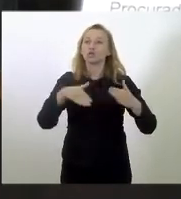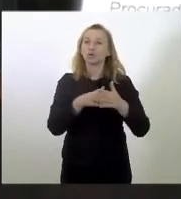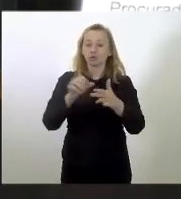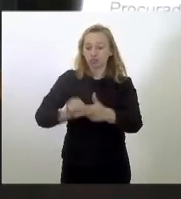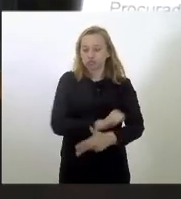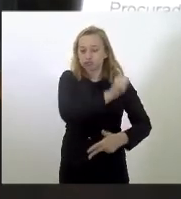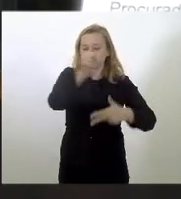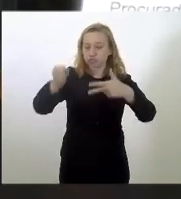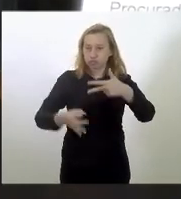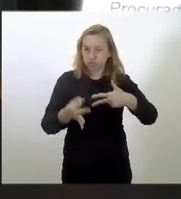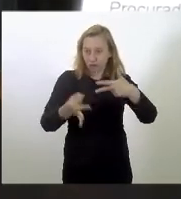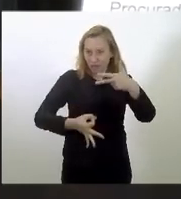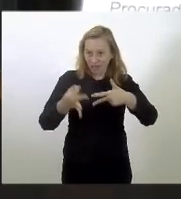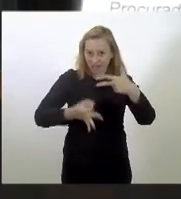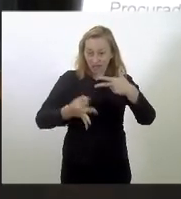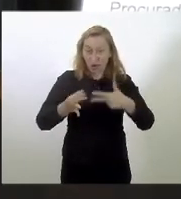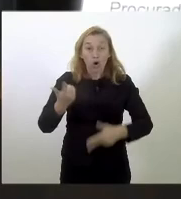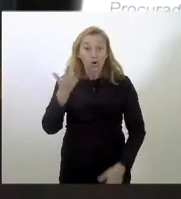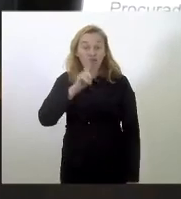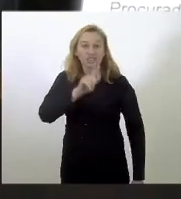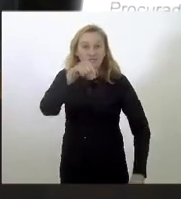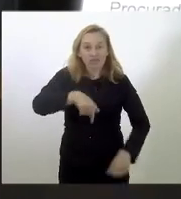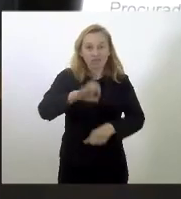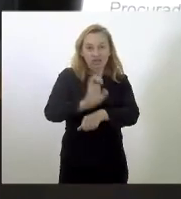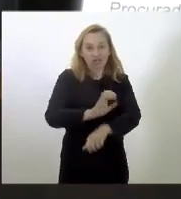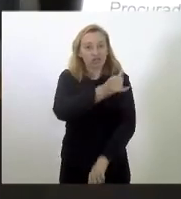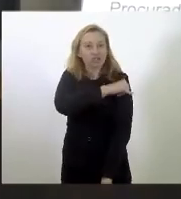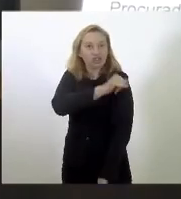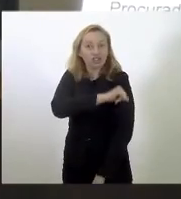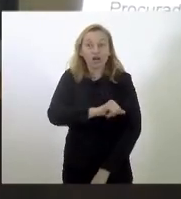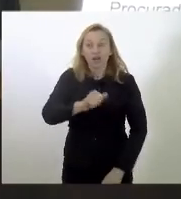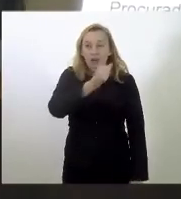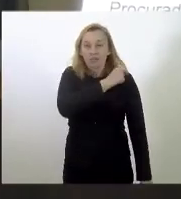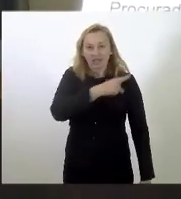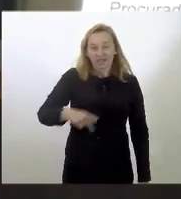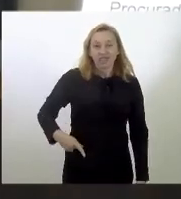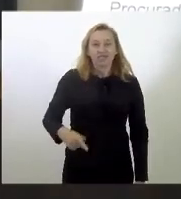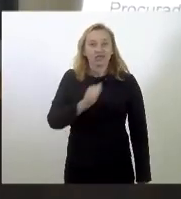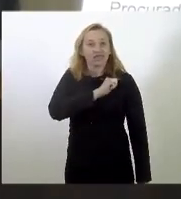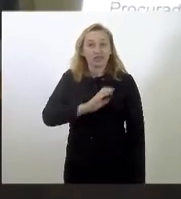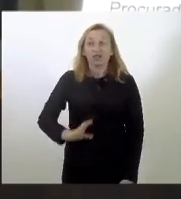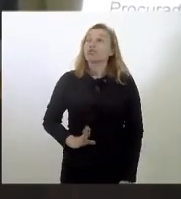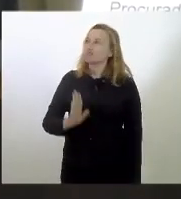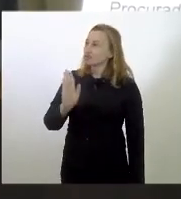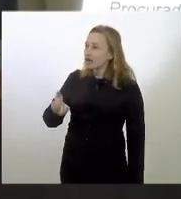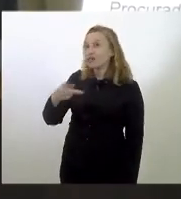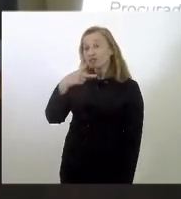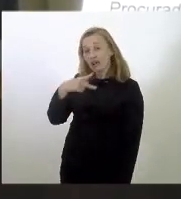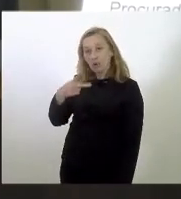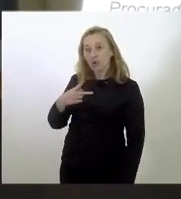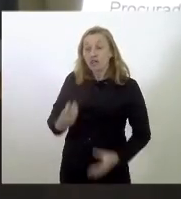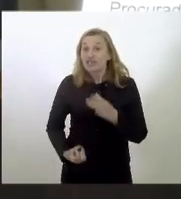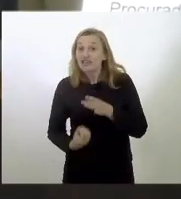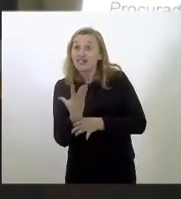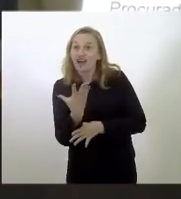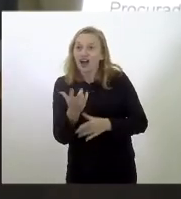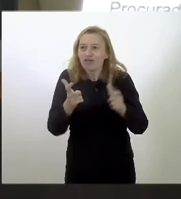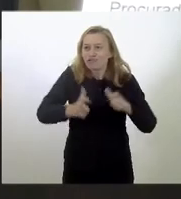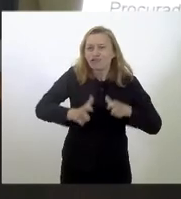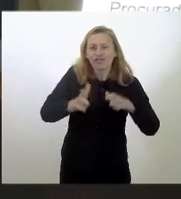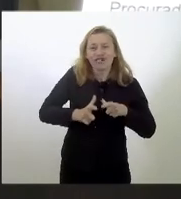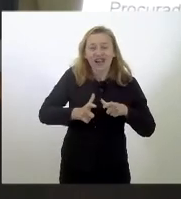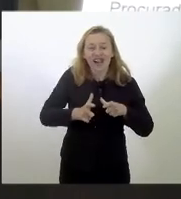E nós conseguimos, aqui no Estado do Rio de Janeiro, o presidente André Siciliano bem pontuou, criar um ambiente de